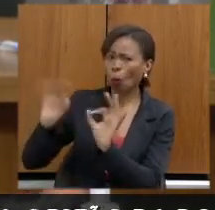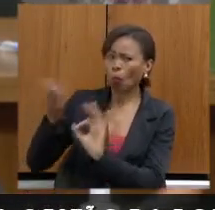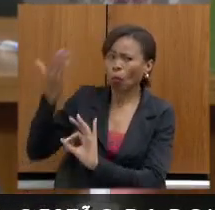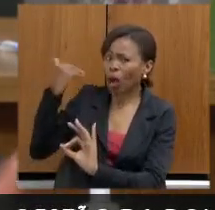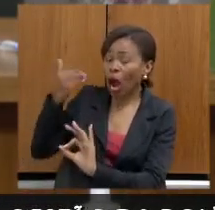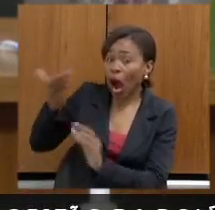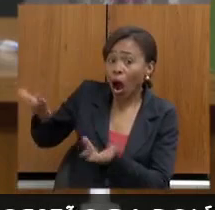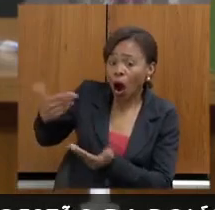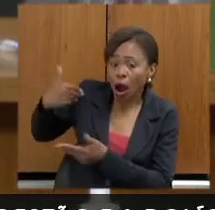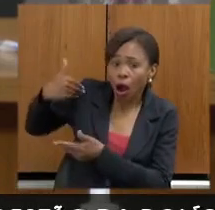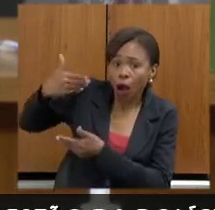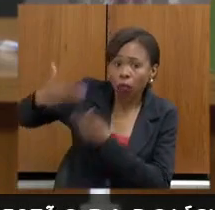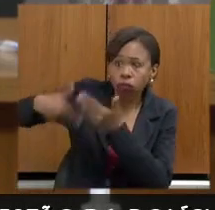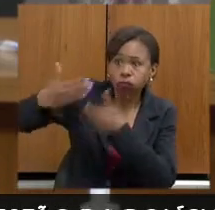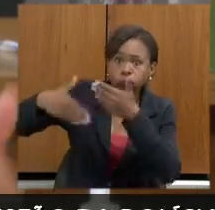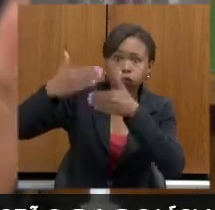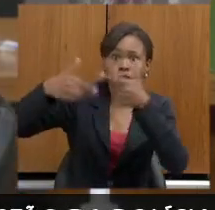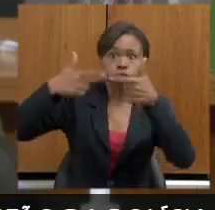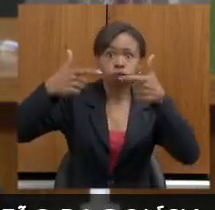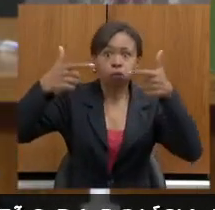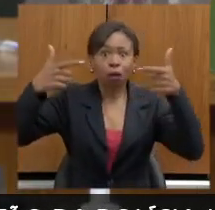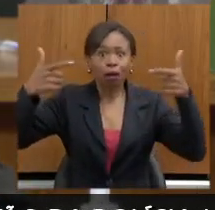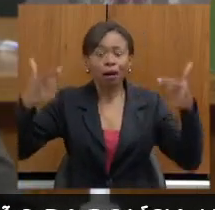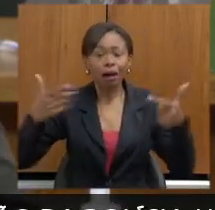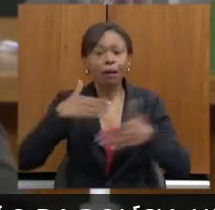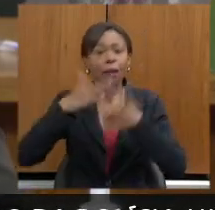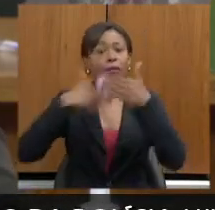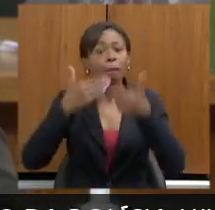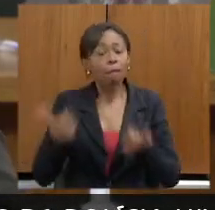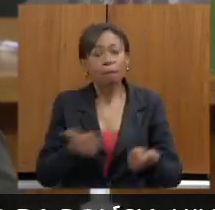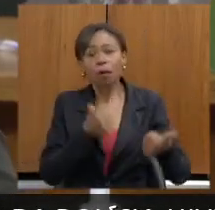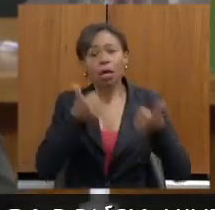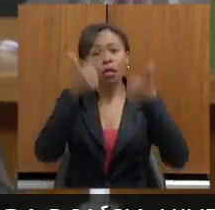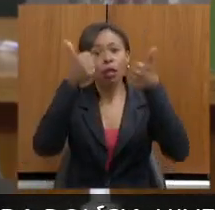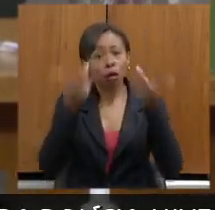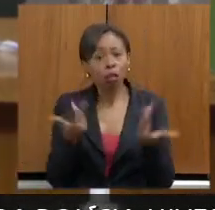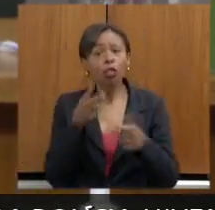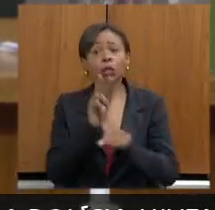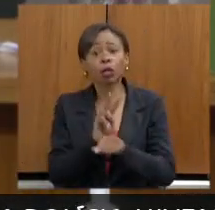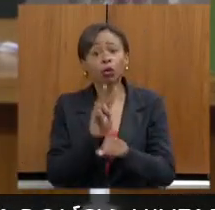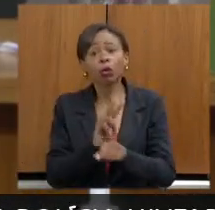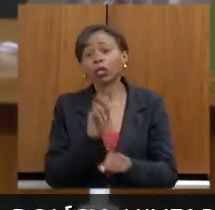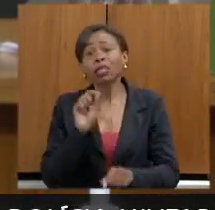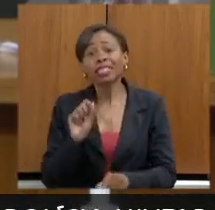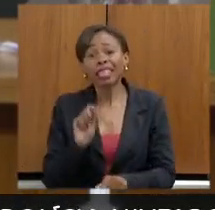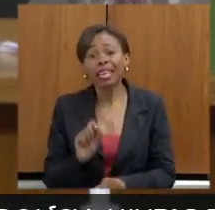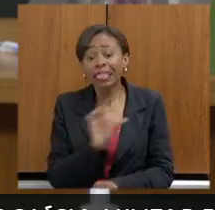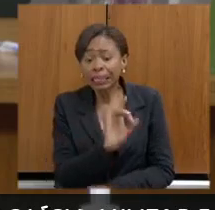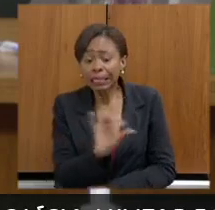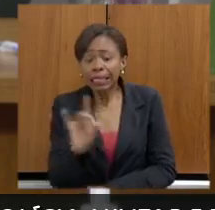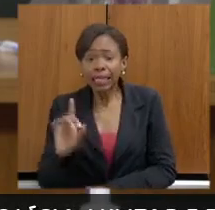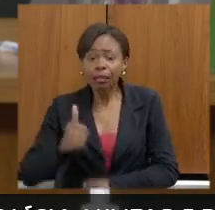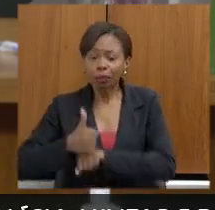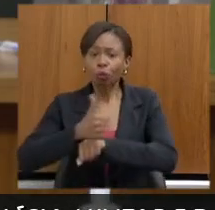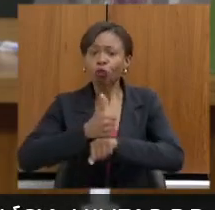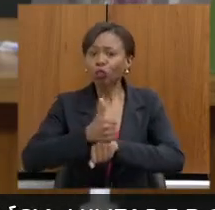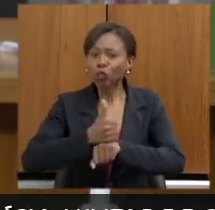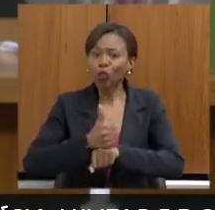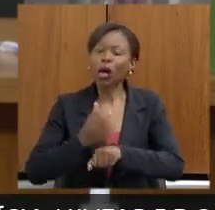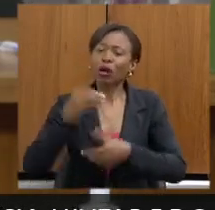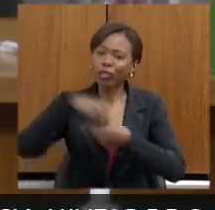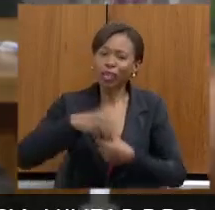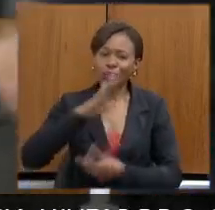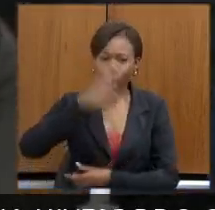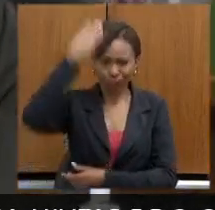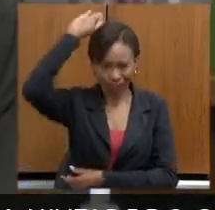mostra e cuidando do principal ativo do Corpo de Bombeiros que é cada um dos Bombeiros Militares Então é